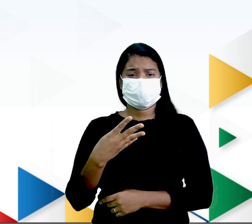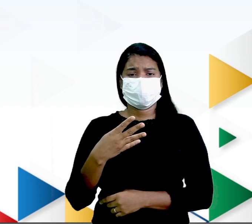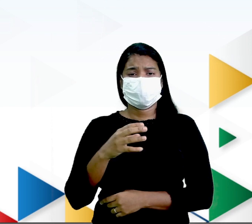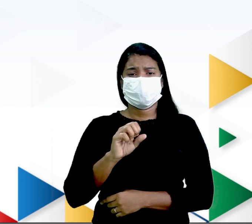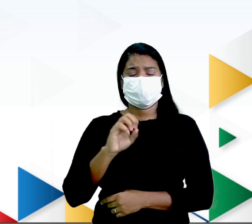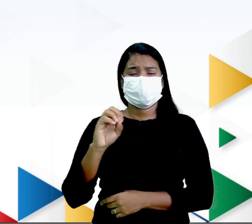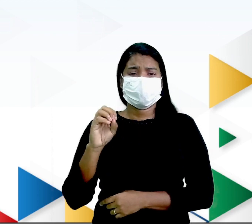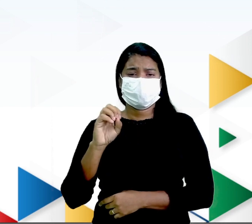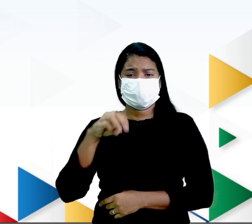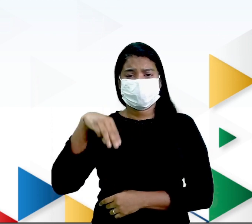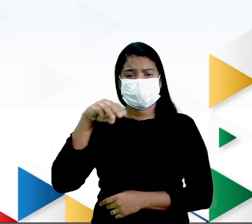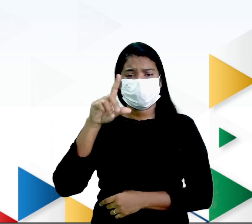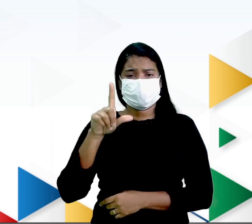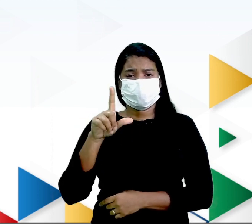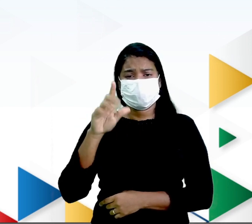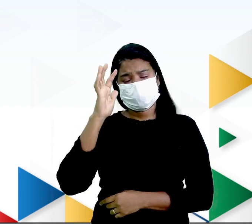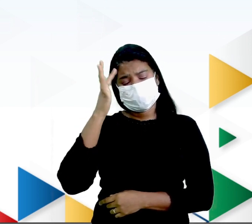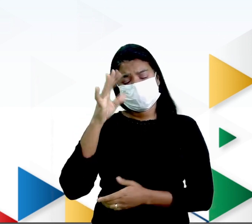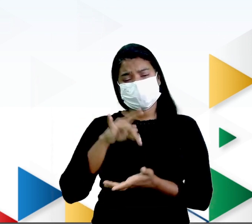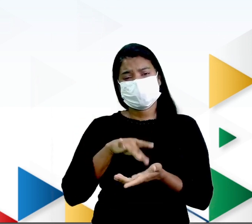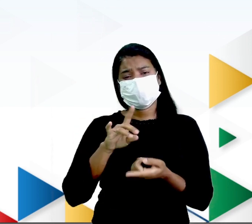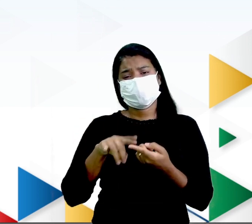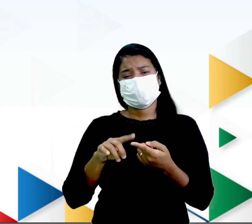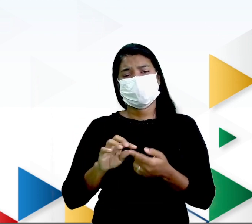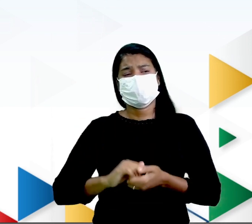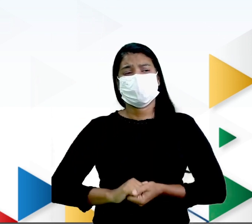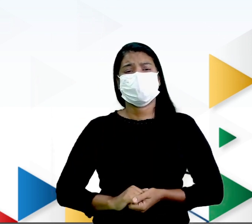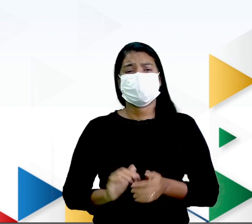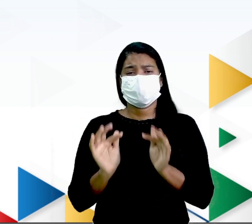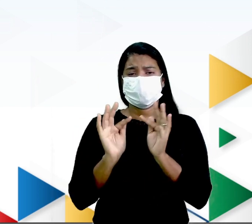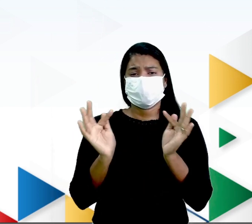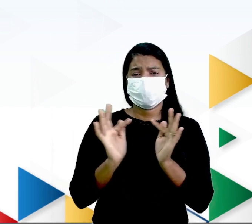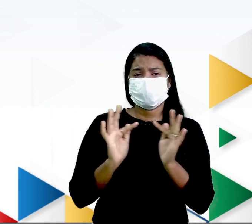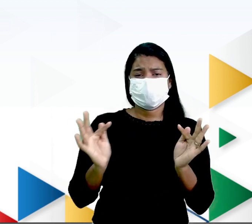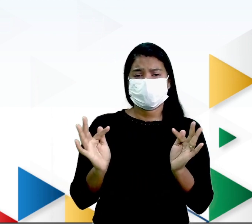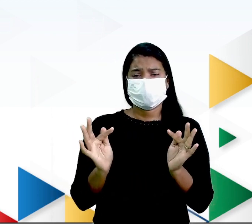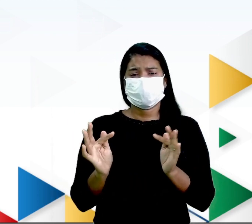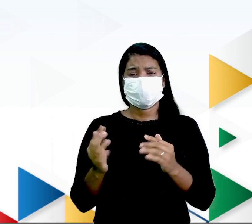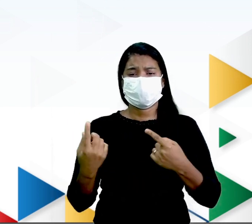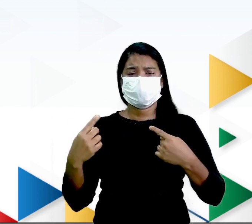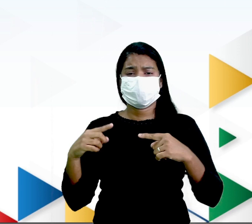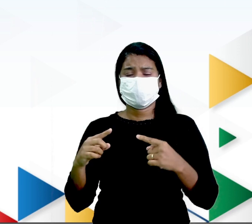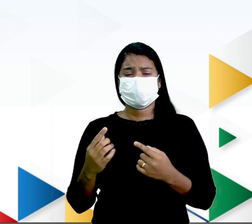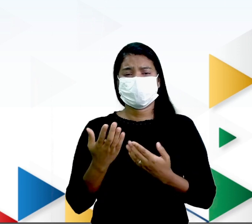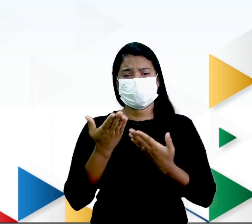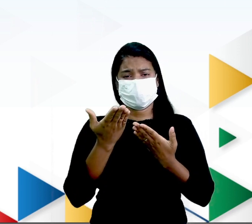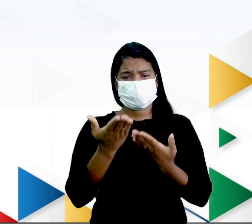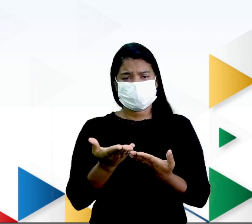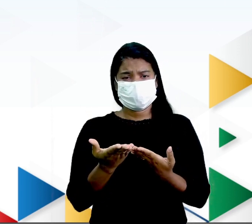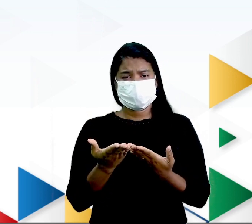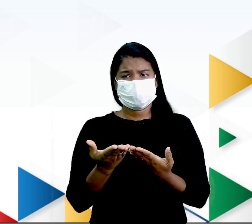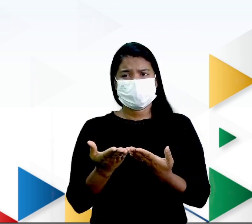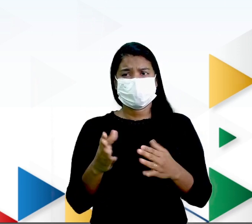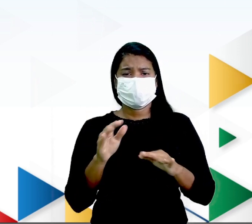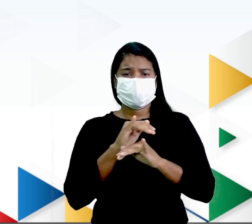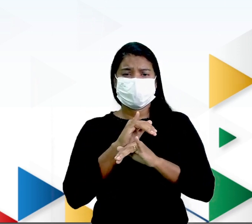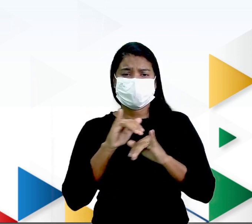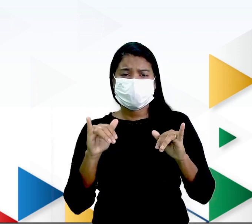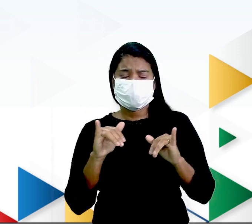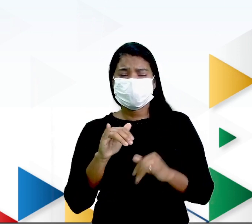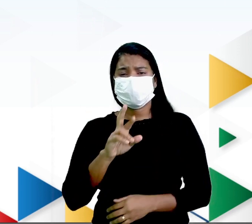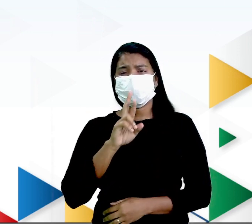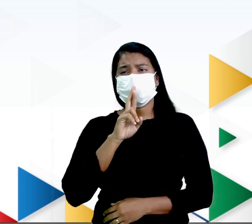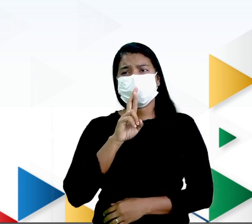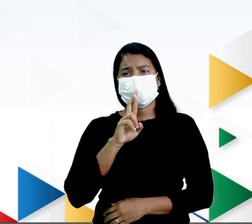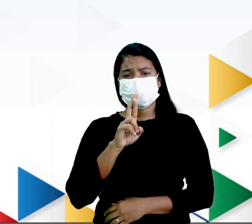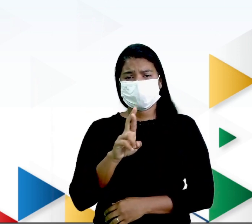Fechou? Então, resolveu a questãozinha. Olha como tá simples. E eu vou deixar esse desafio para você, já dizendo para você que você pode responder e